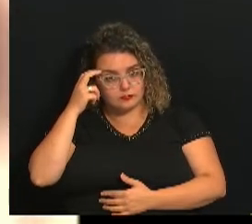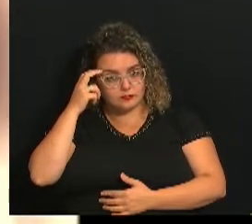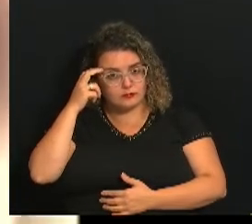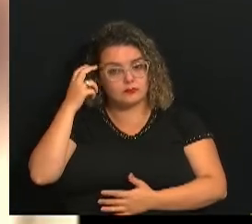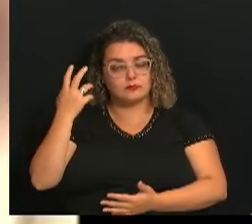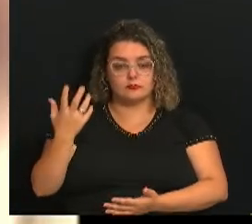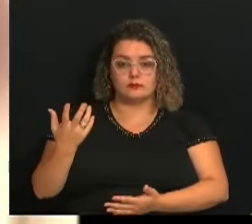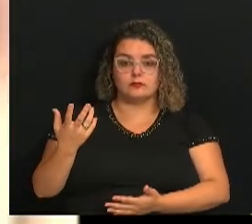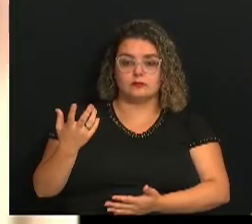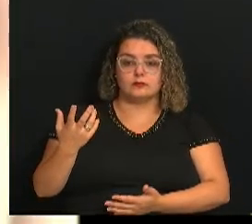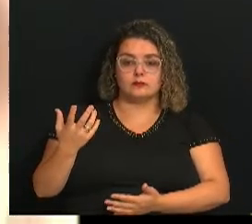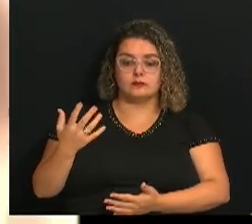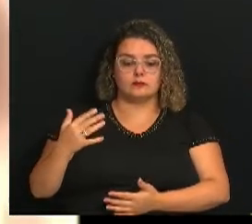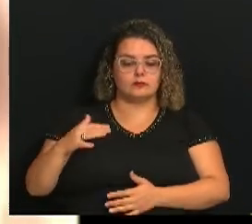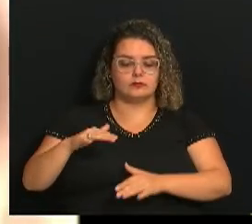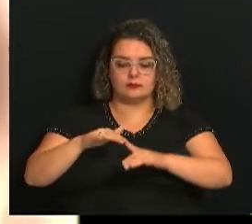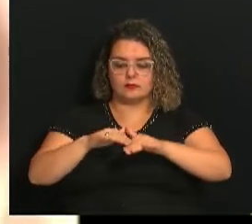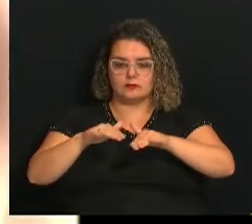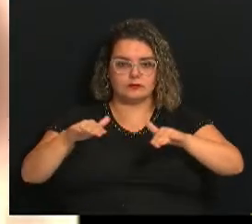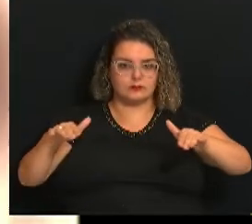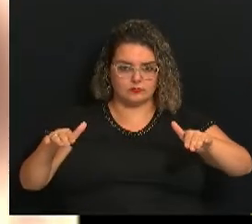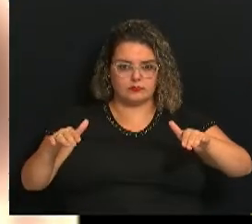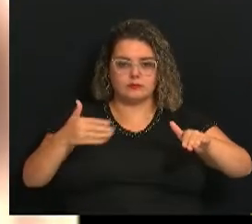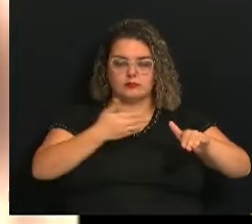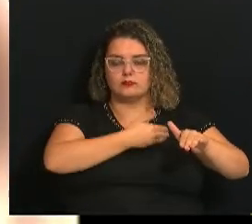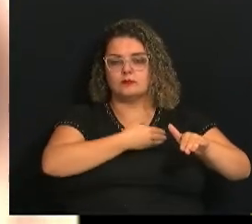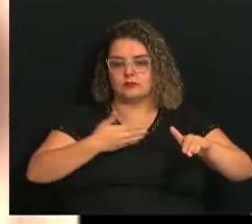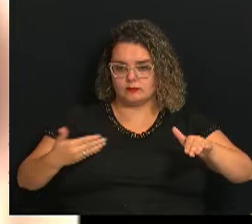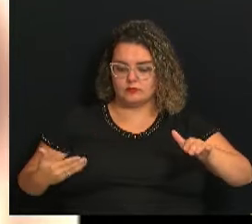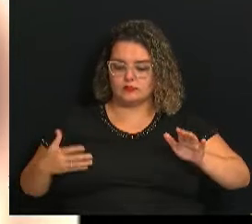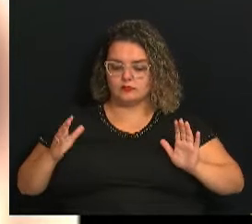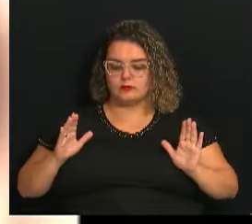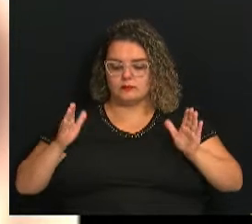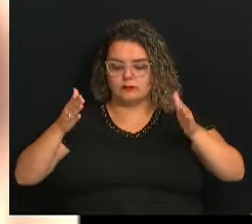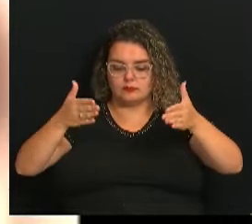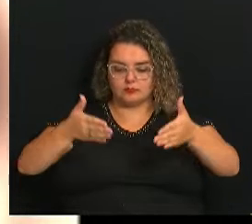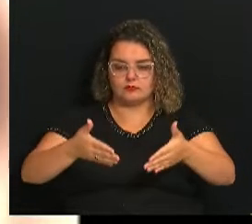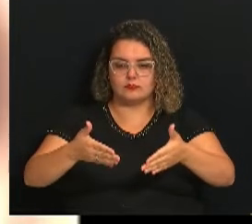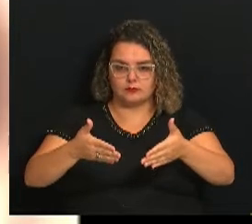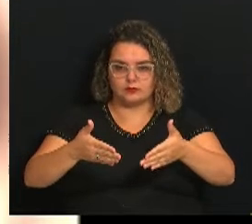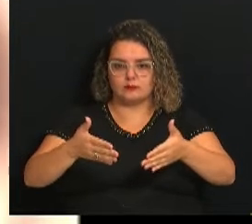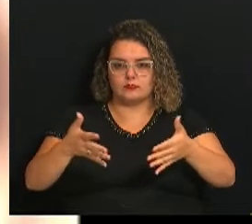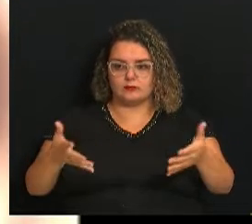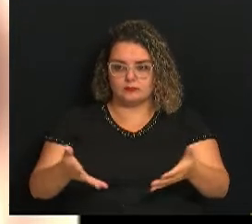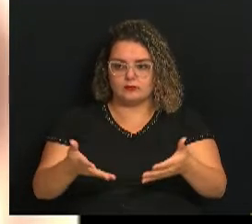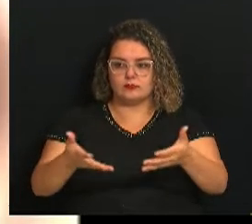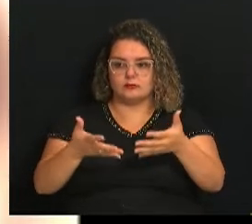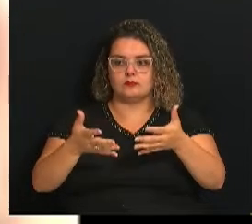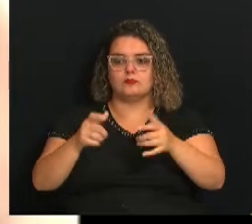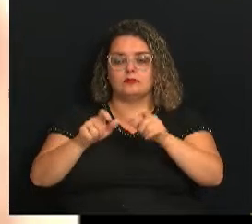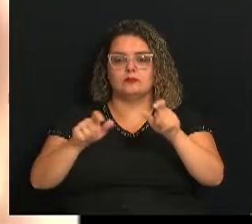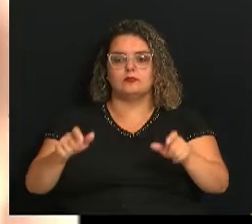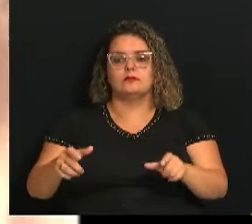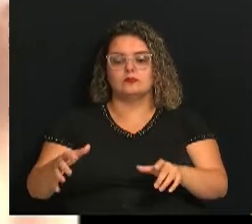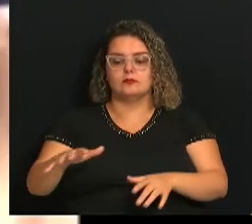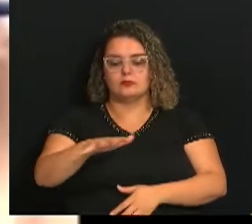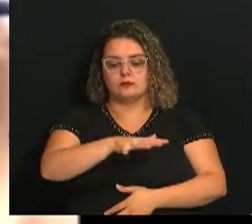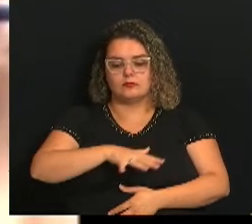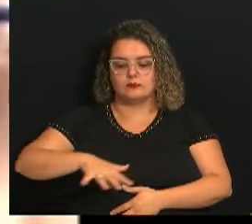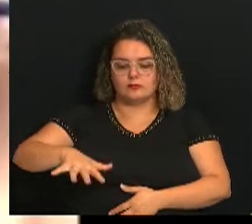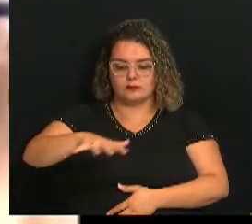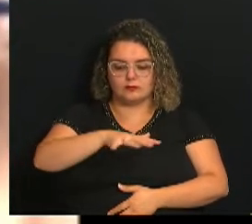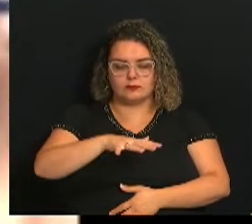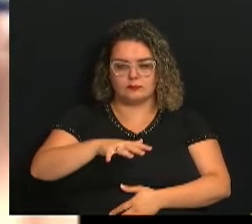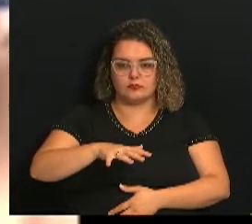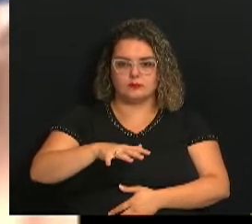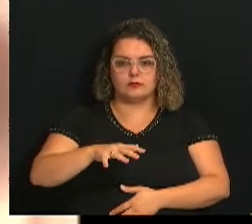uma instância do governo dedicada exclusivamente para as questões culturais, ela foi criada em Campinas